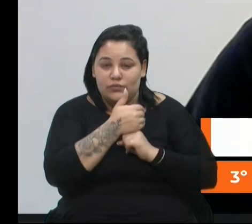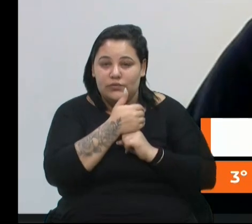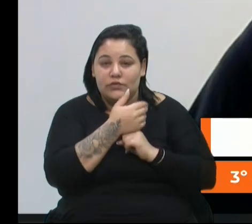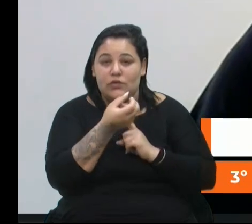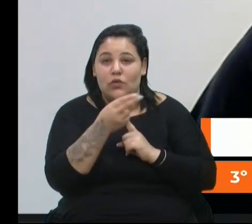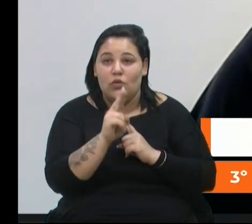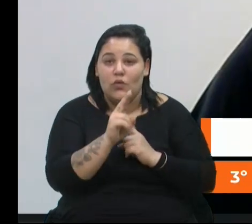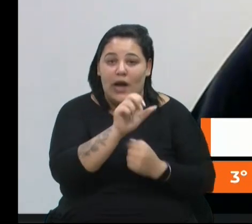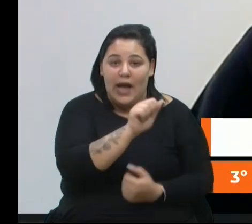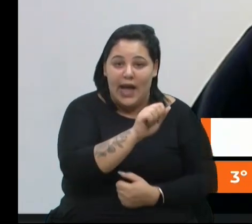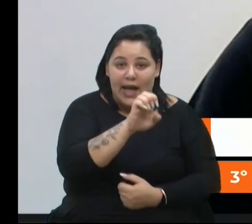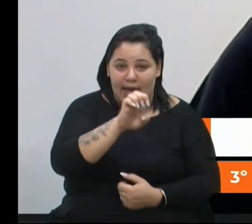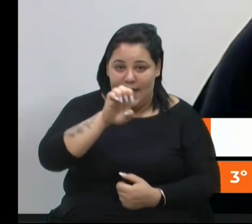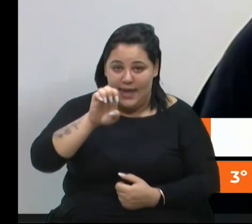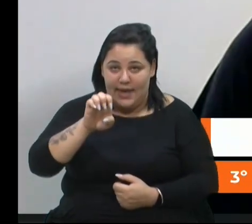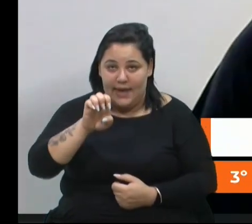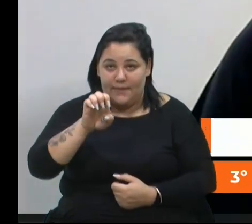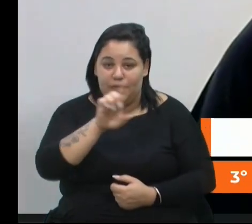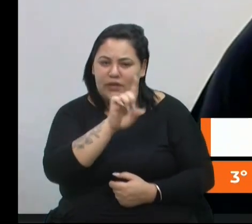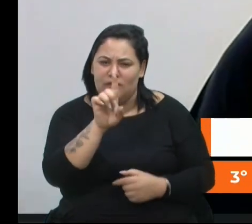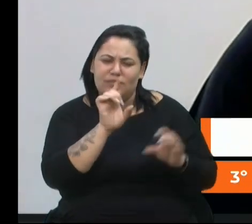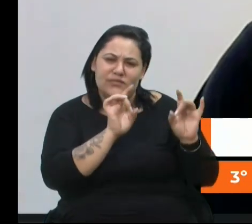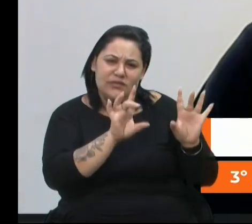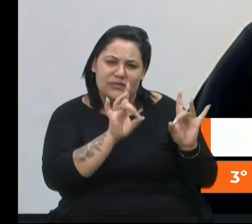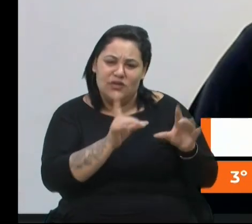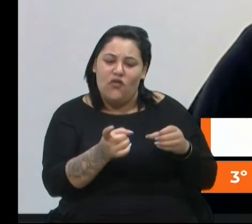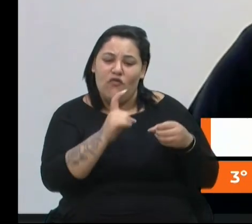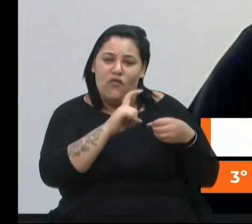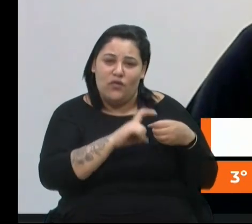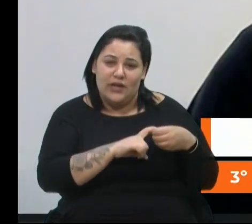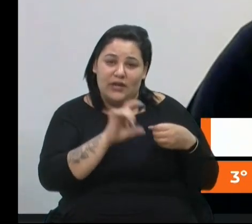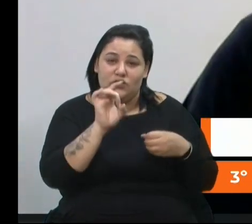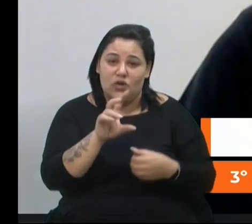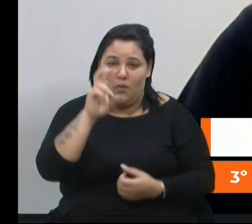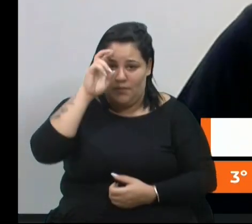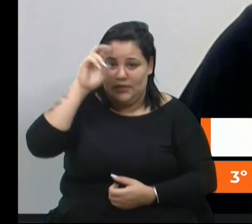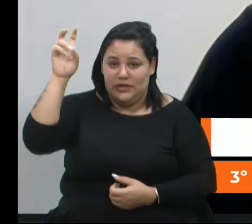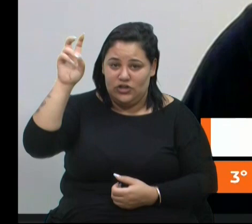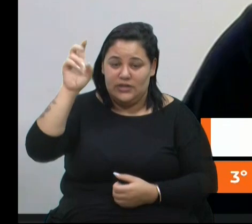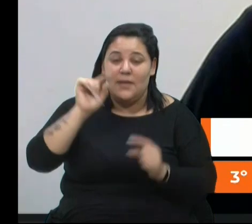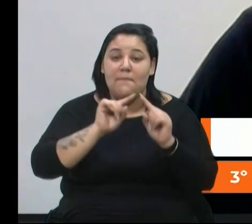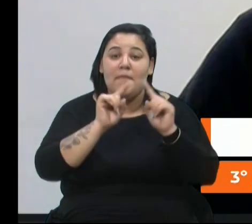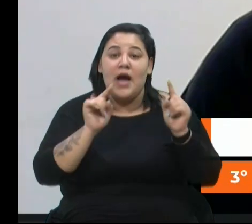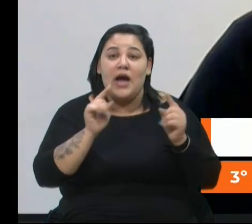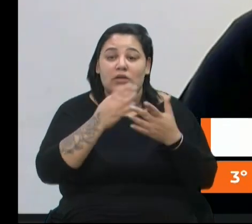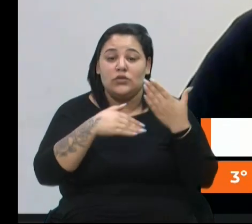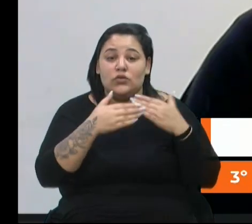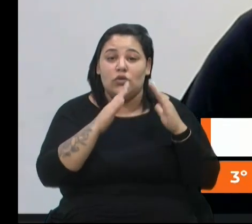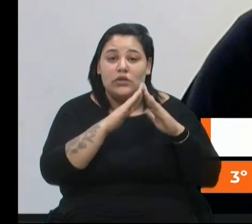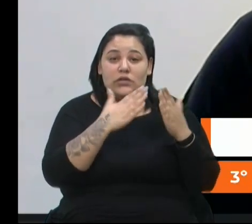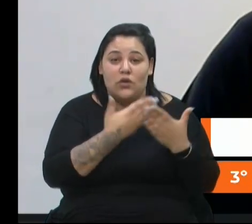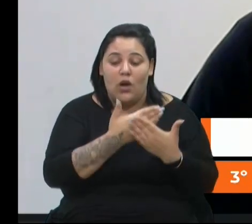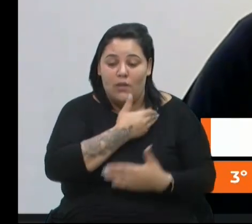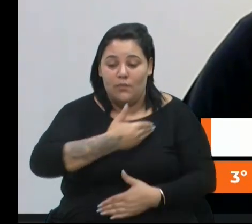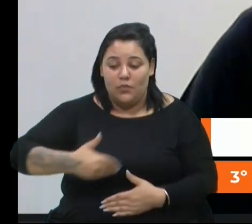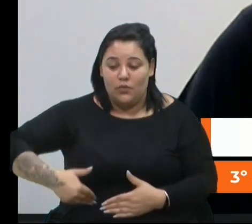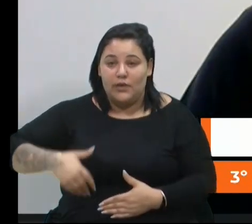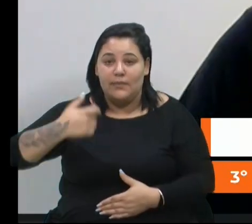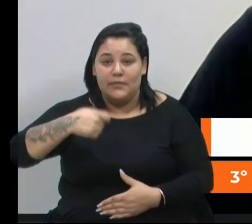do AEE, não especificamente voltado para altas habilidades, mas toda escola pública deve